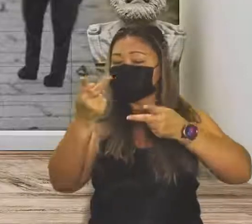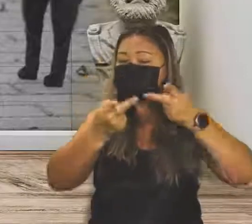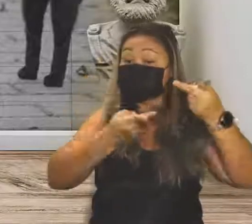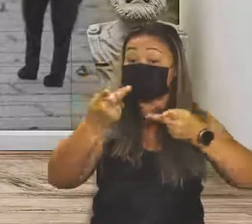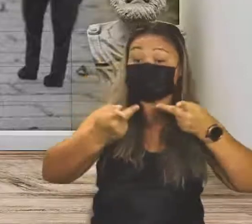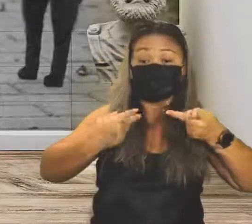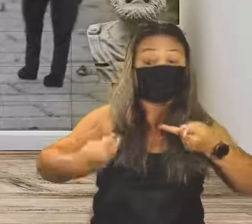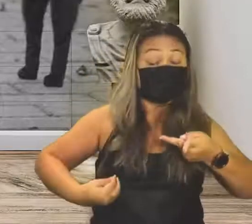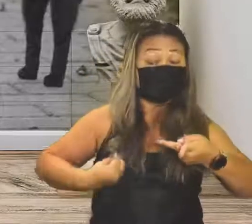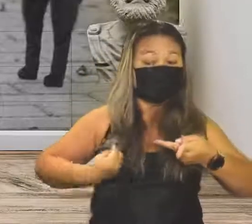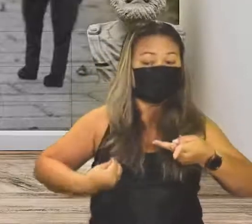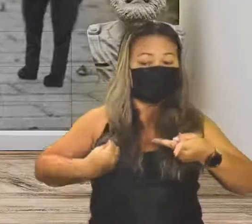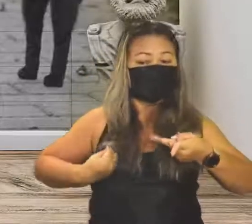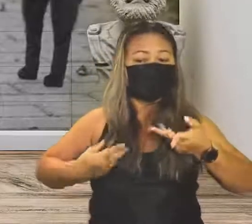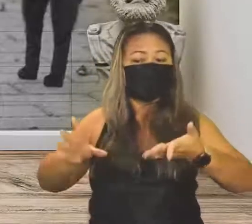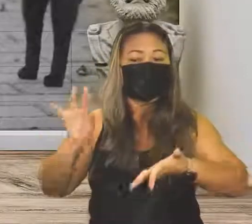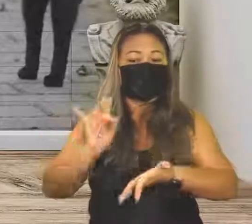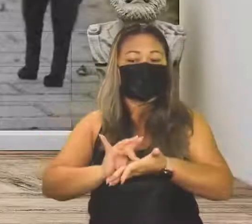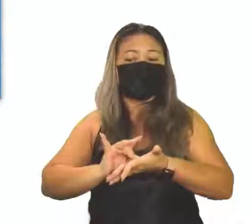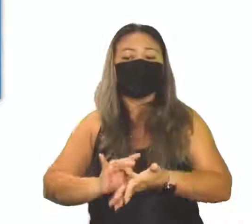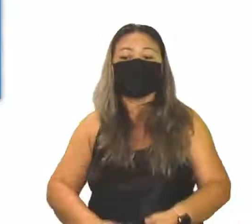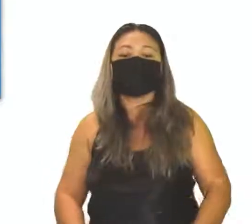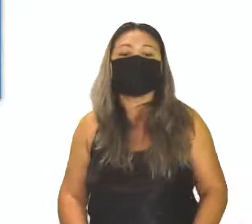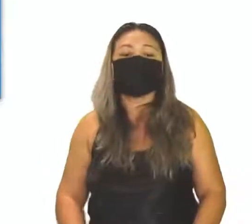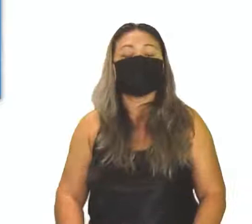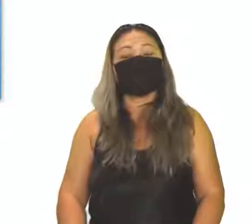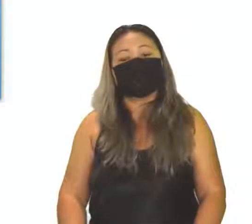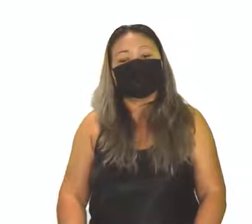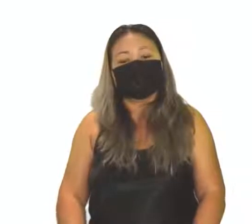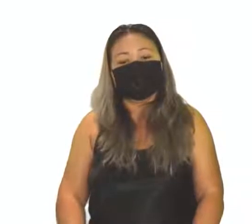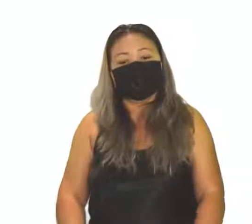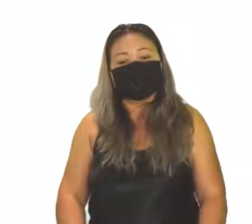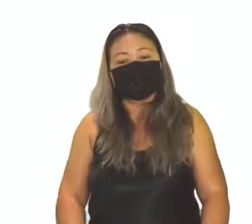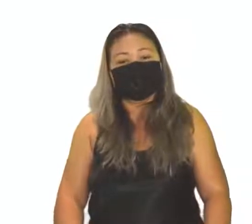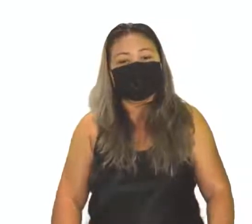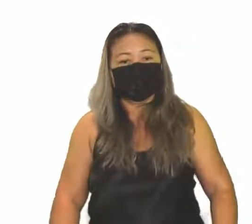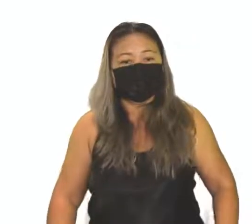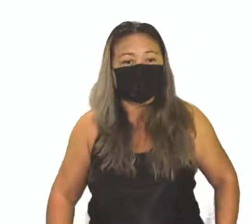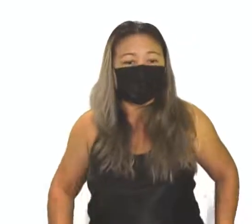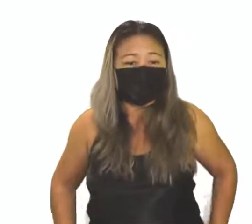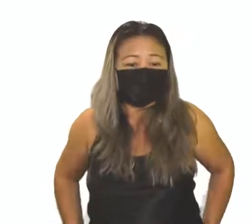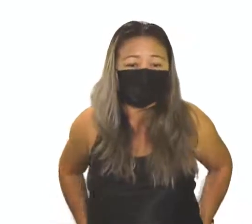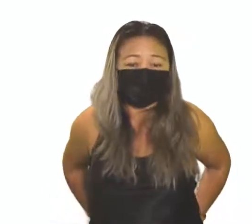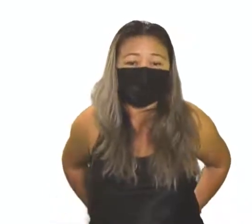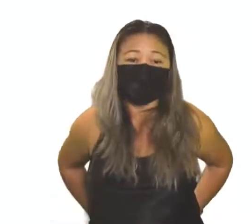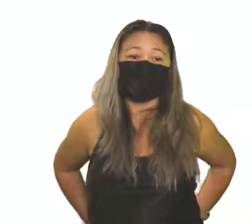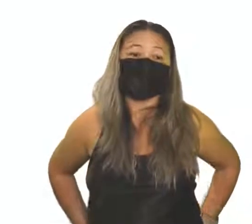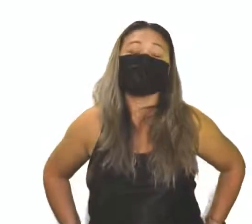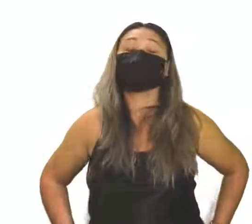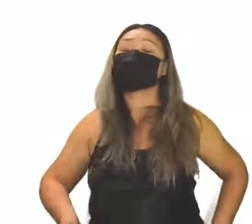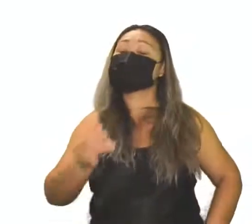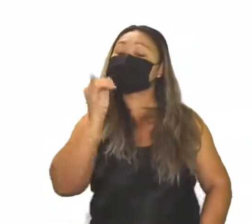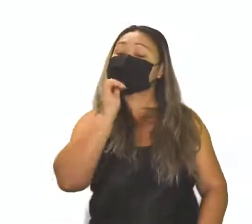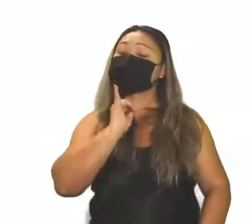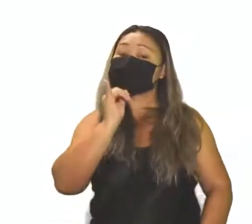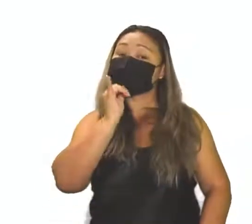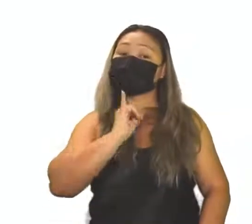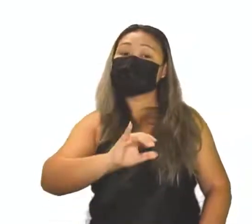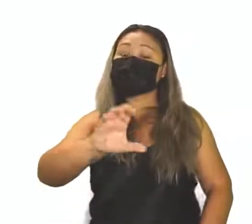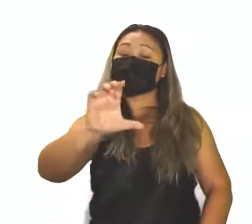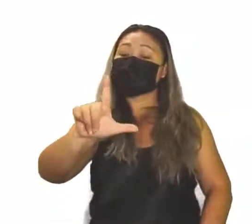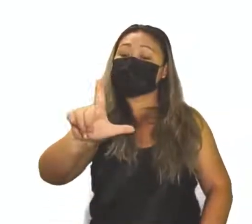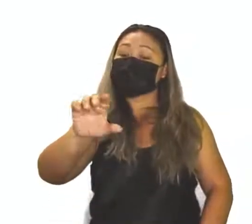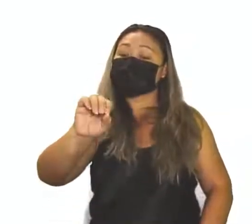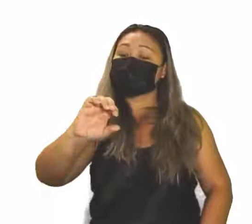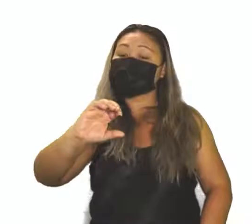vida, não é verdade? Vamos lá, continuando a lei. Olha exemplo, o Locke, que é